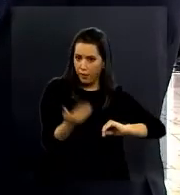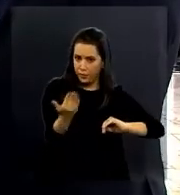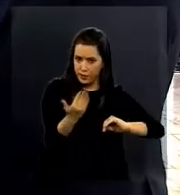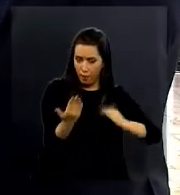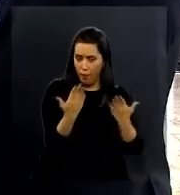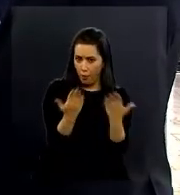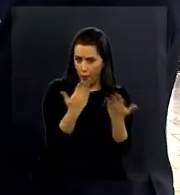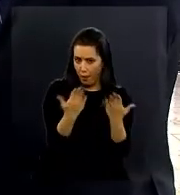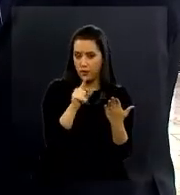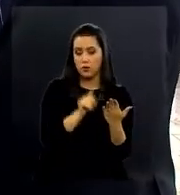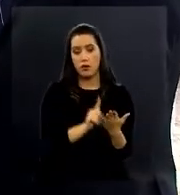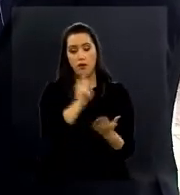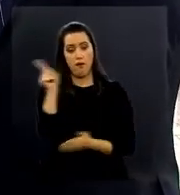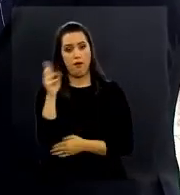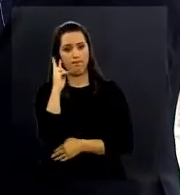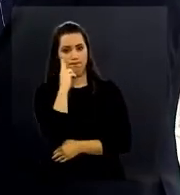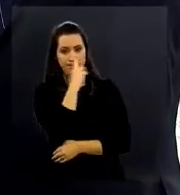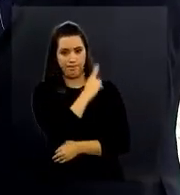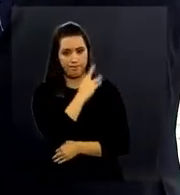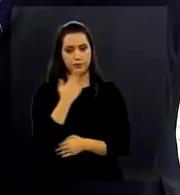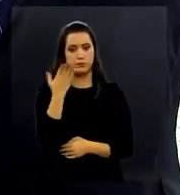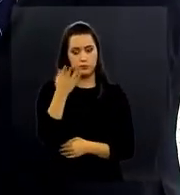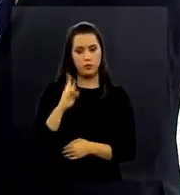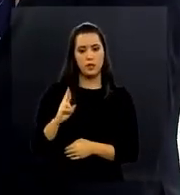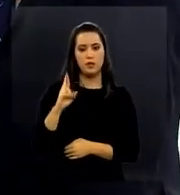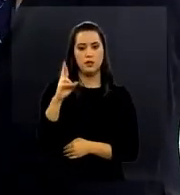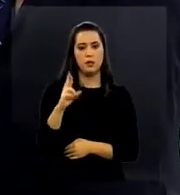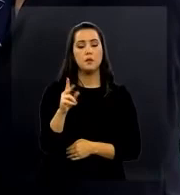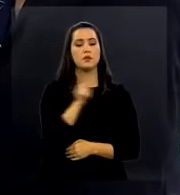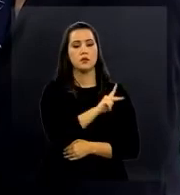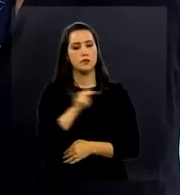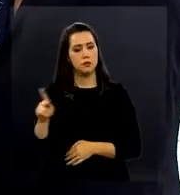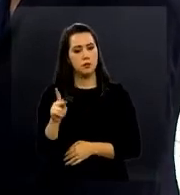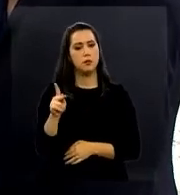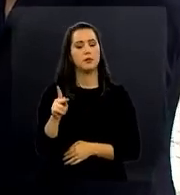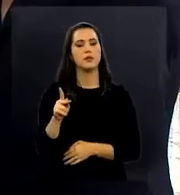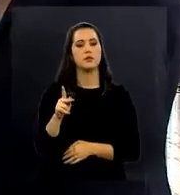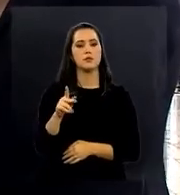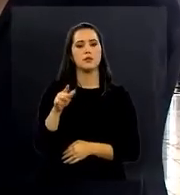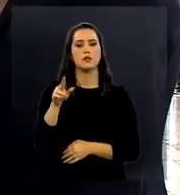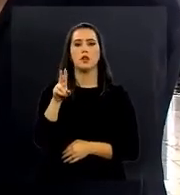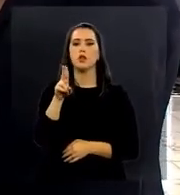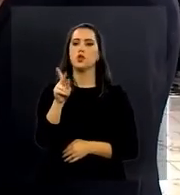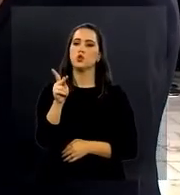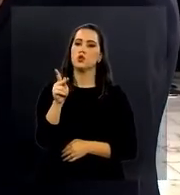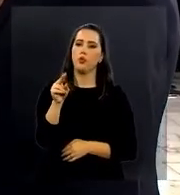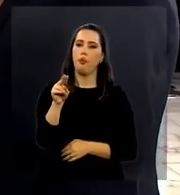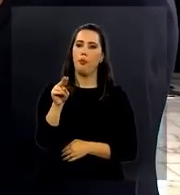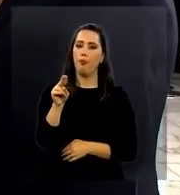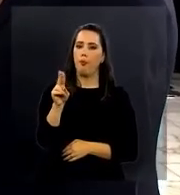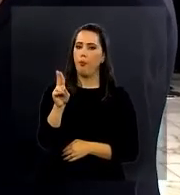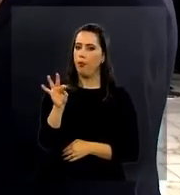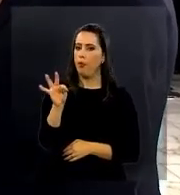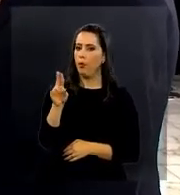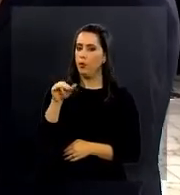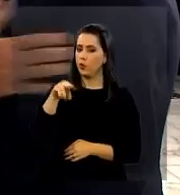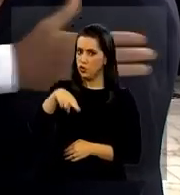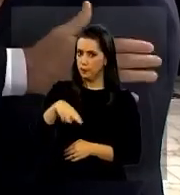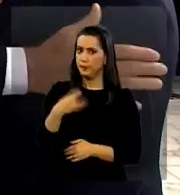o presidente russo Vladimir Putin na posse do presidente Jair